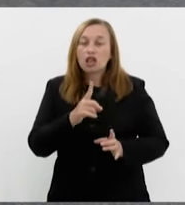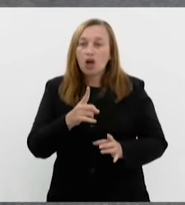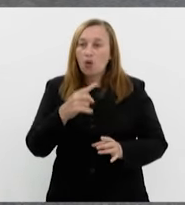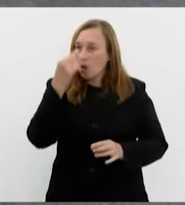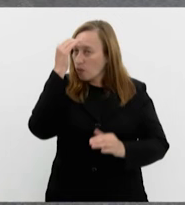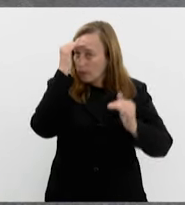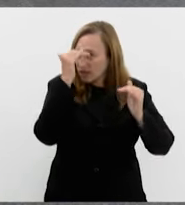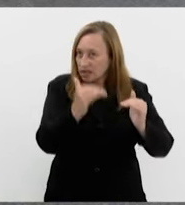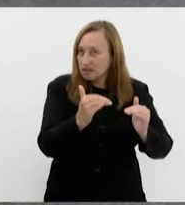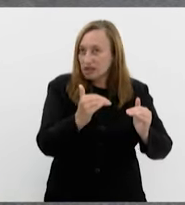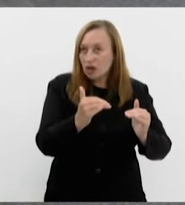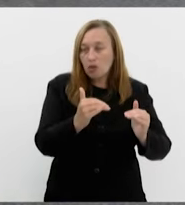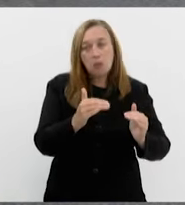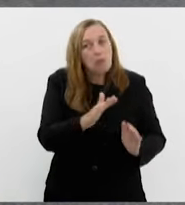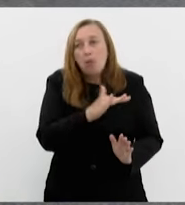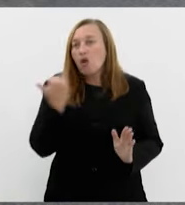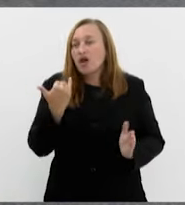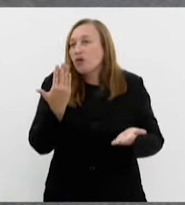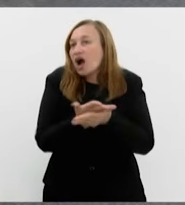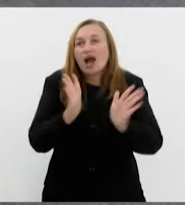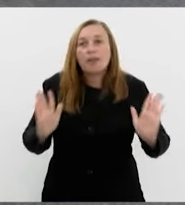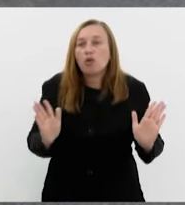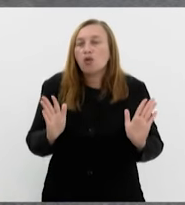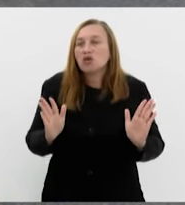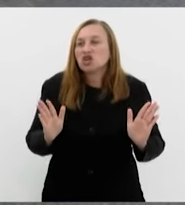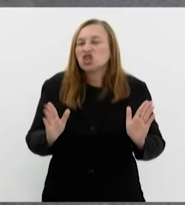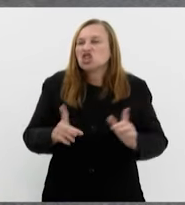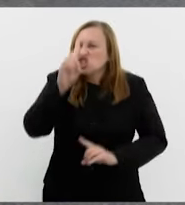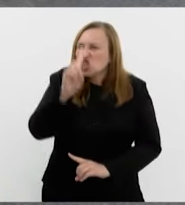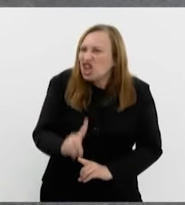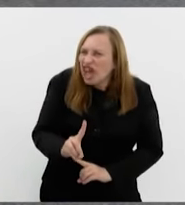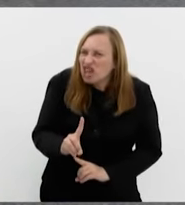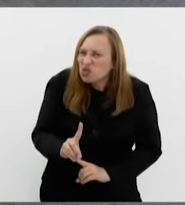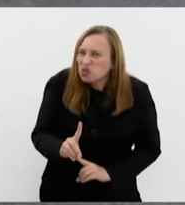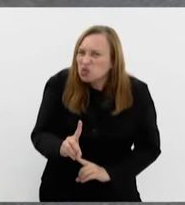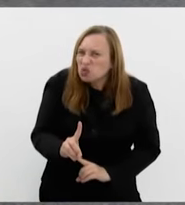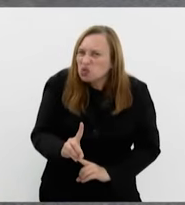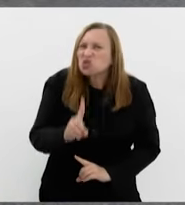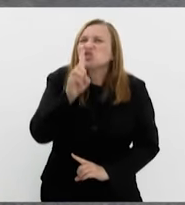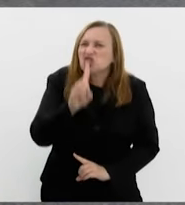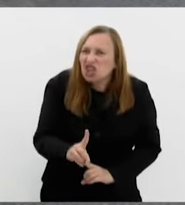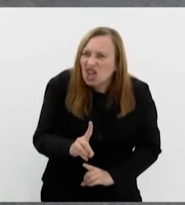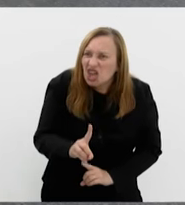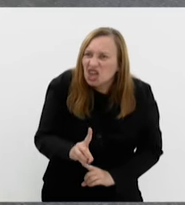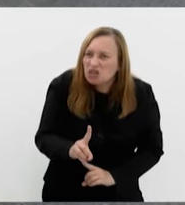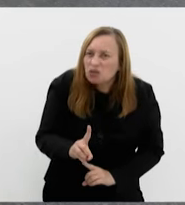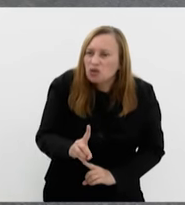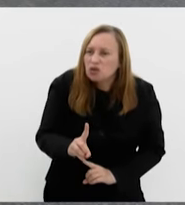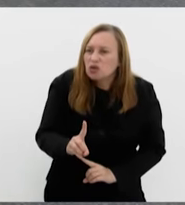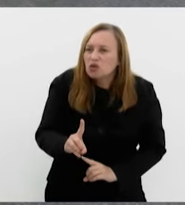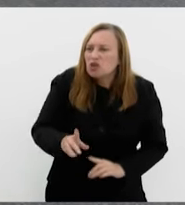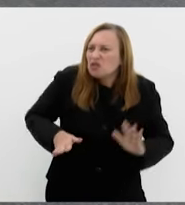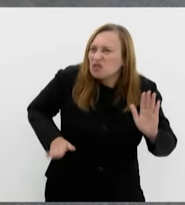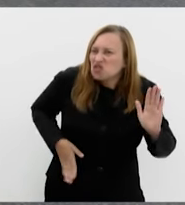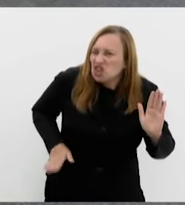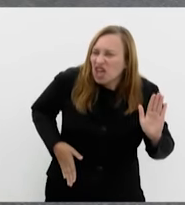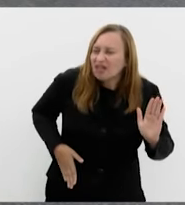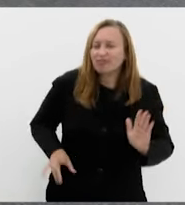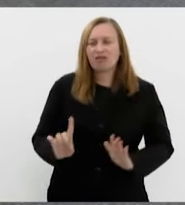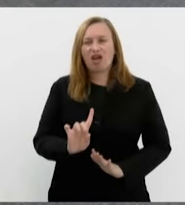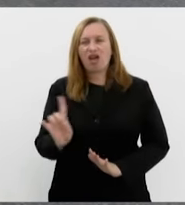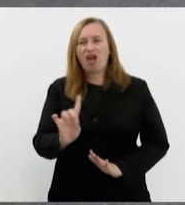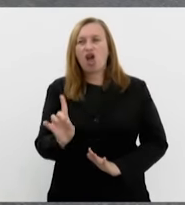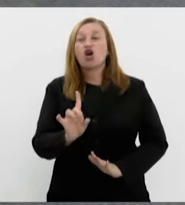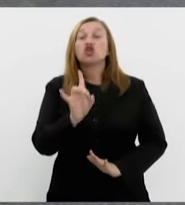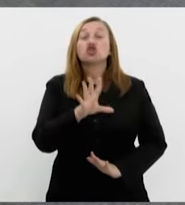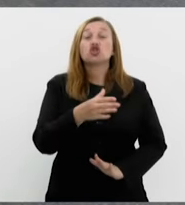história. Vagabundo não tem que ter direito a isso. A direito é do cidadão de bem. É quem acorda de madrugada, é quem